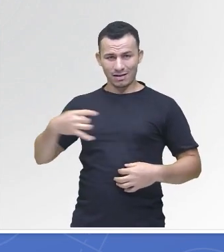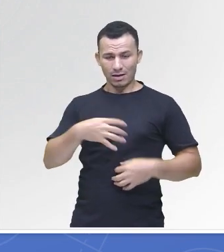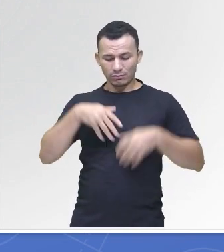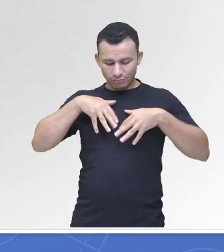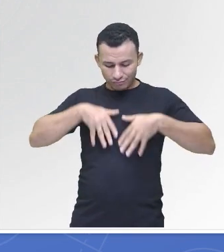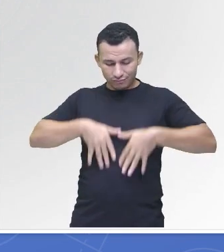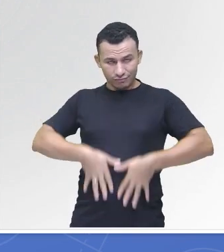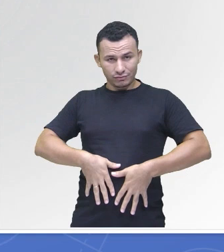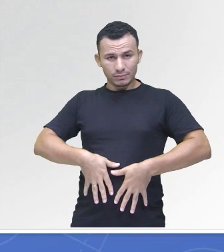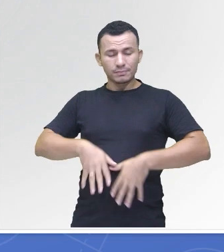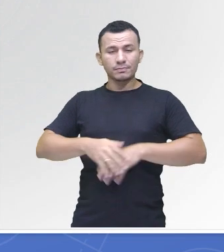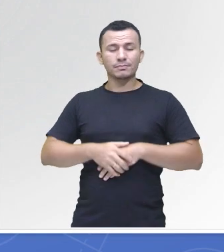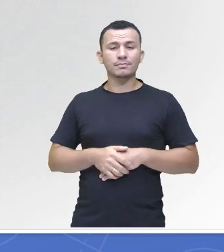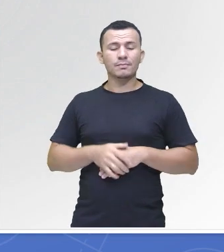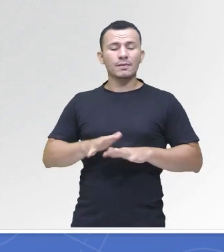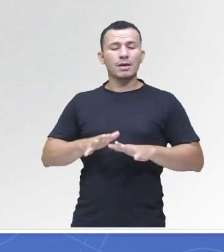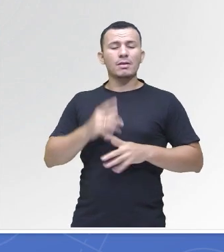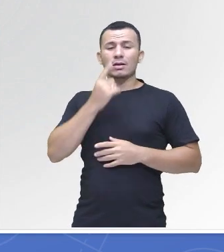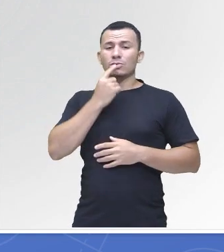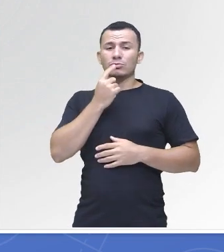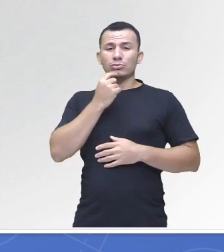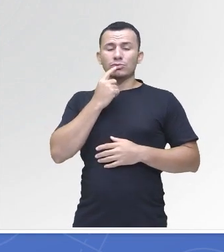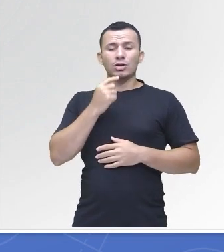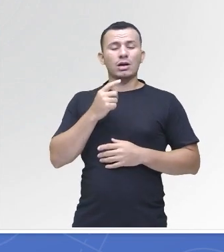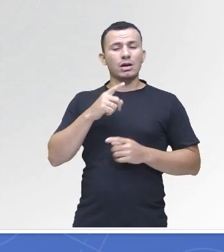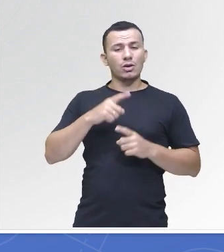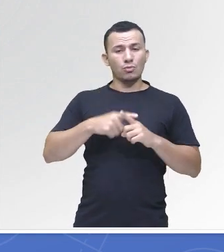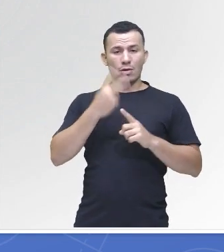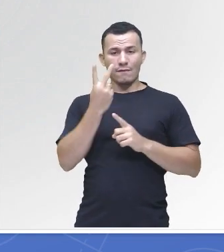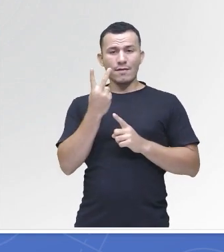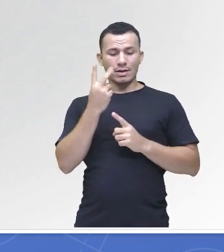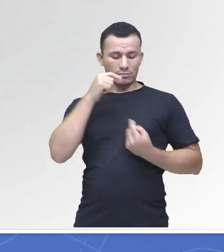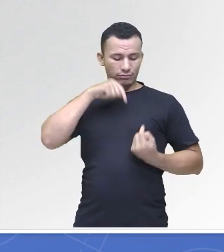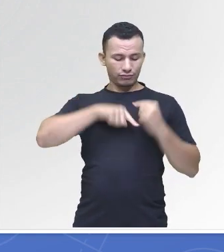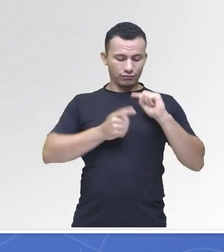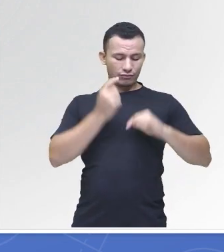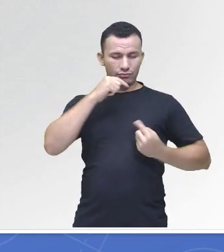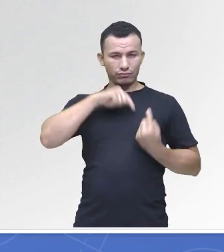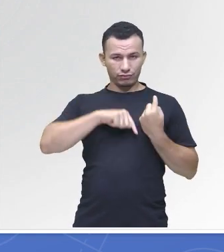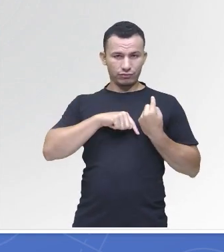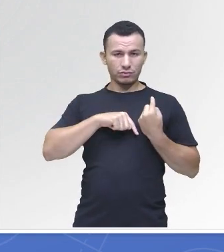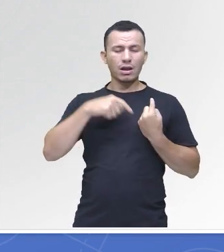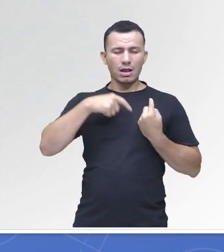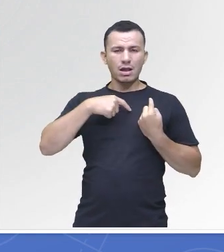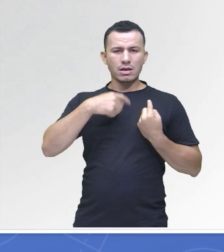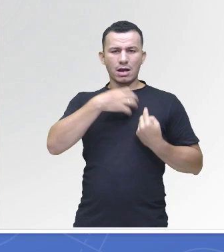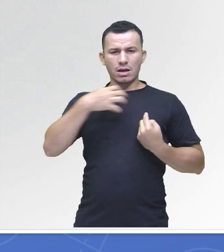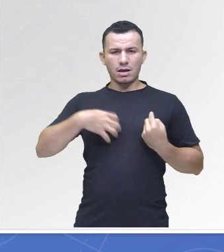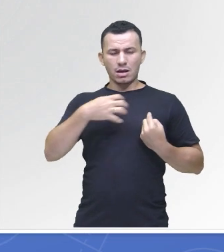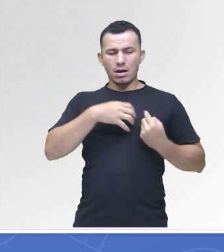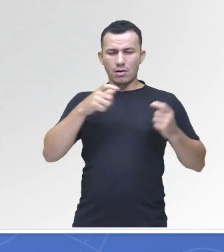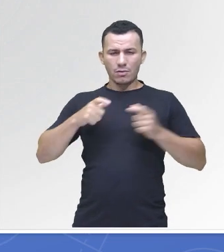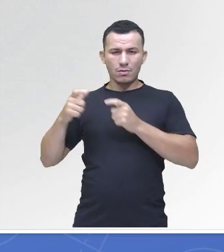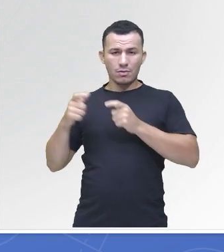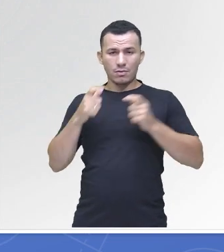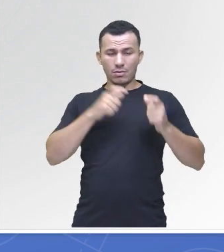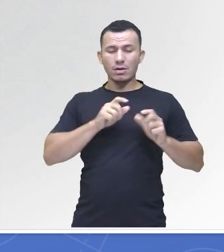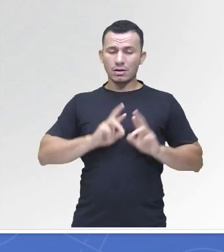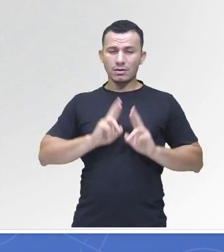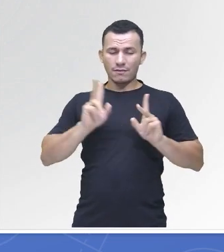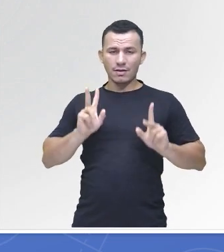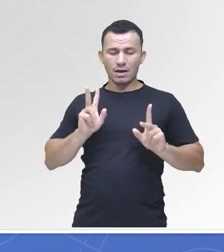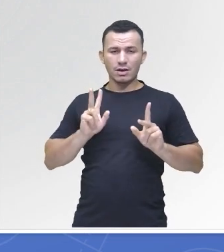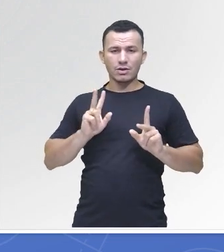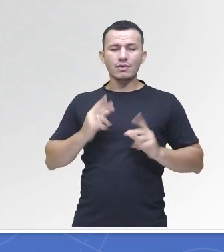circuito completo, o sangue passa 2 vezes pelo nosso coração. O sangue vindo de diferentes regiões do corpo, exceto pulmões,